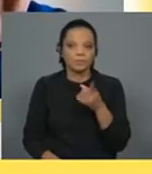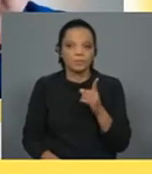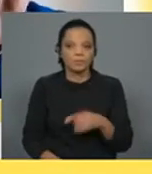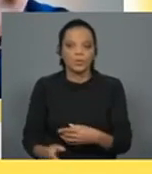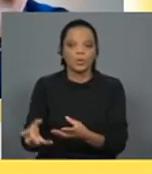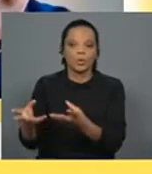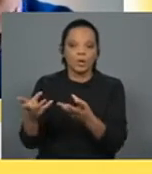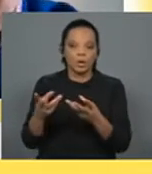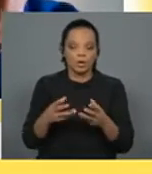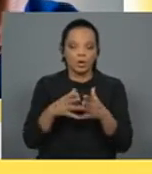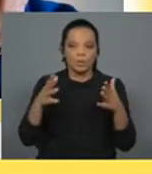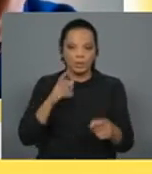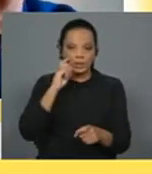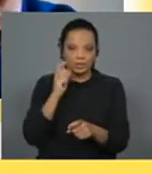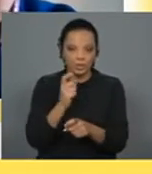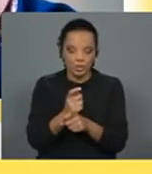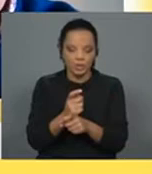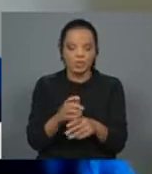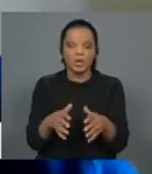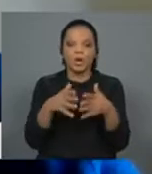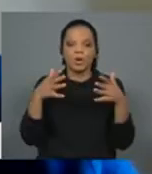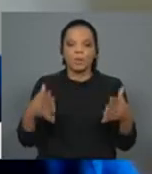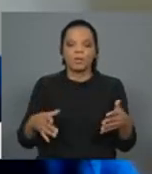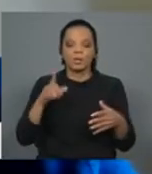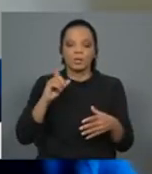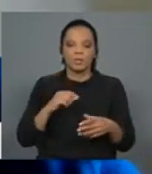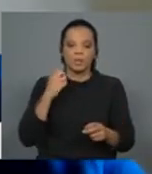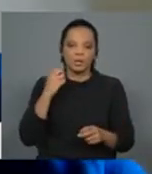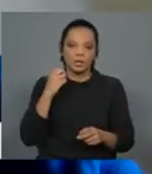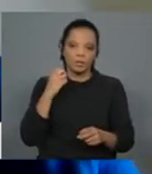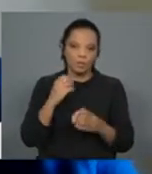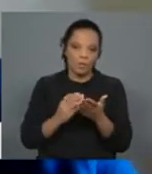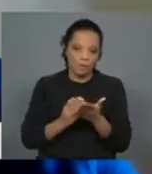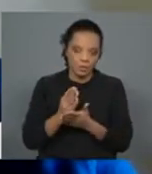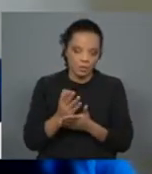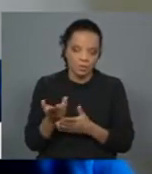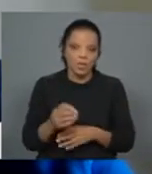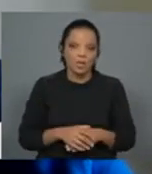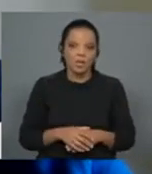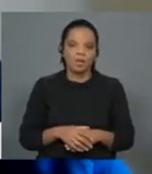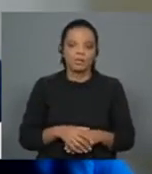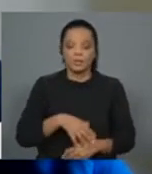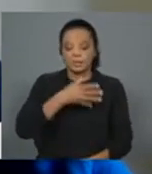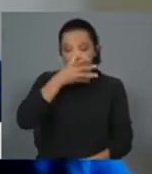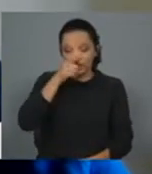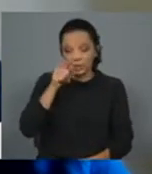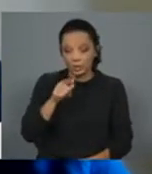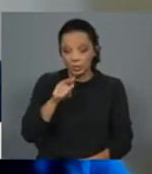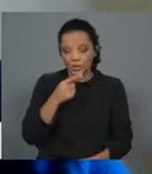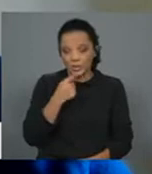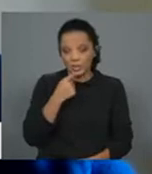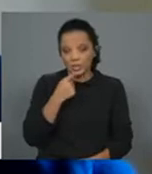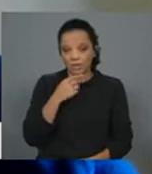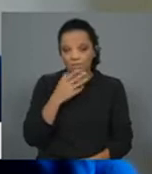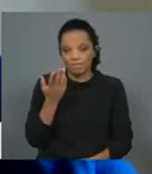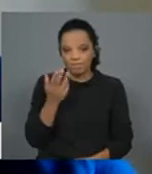cálculo aumenta, o grau de exigência tem estado a aumentar, a sofisticação aumenta. Infelizmente, isso não é garantia de que estamos em